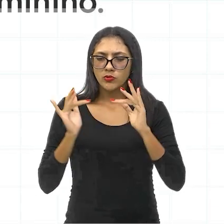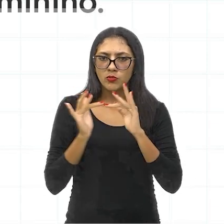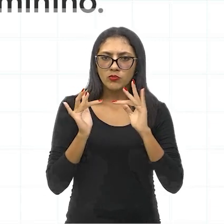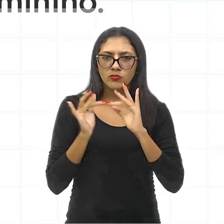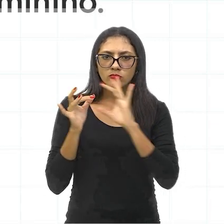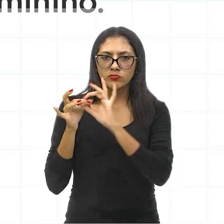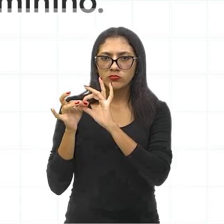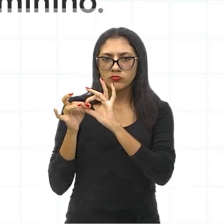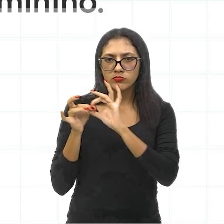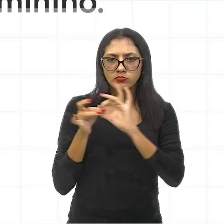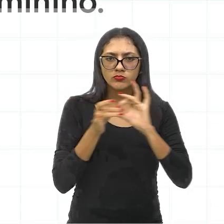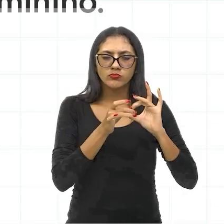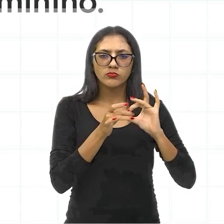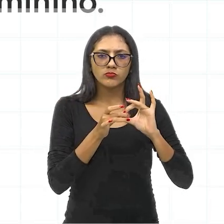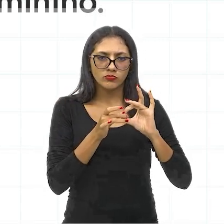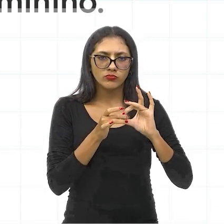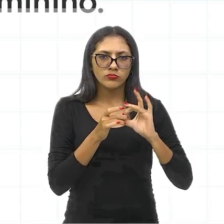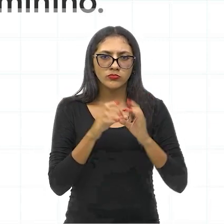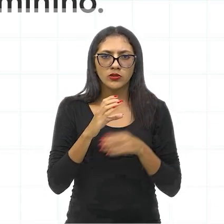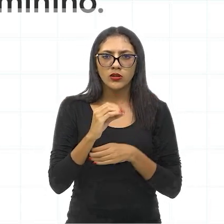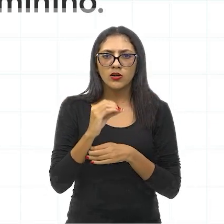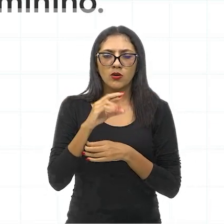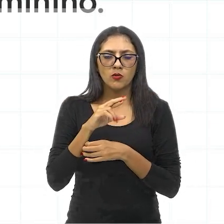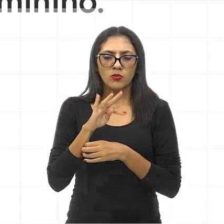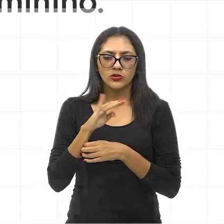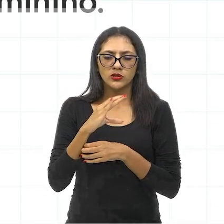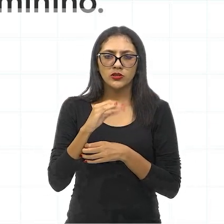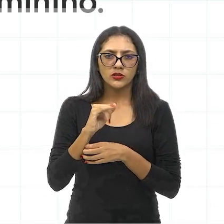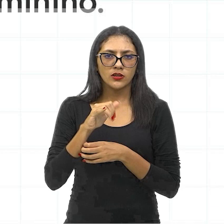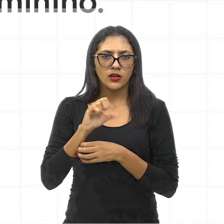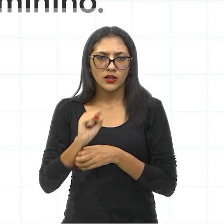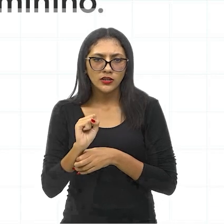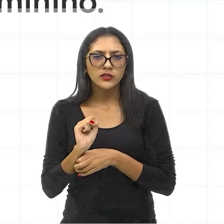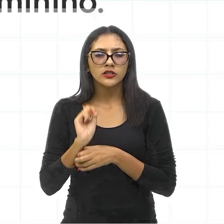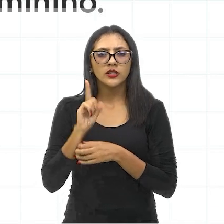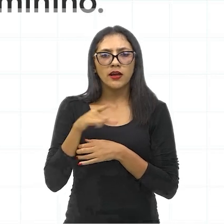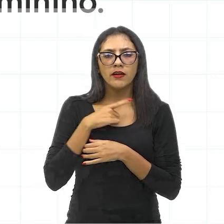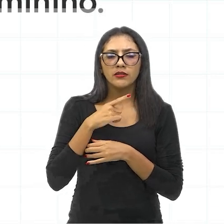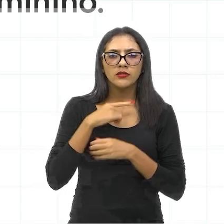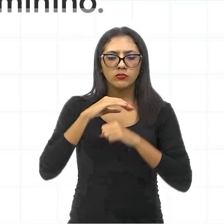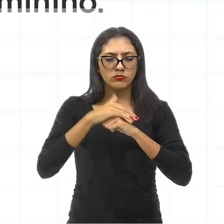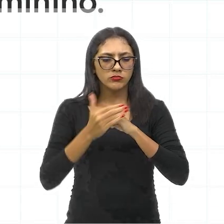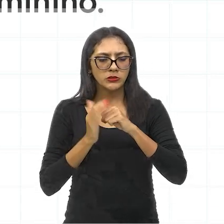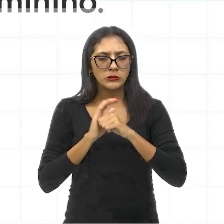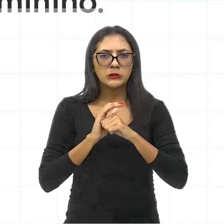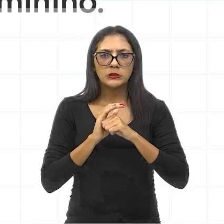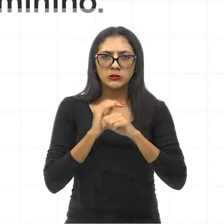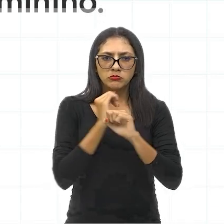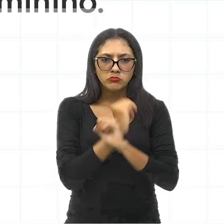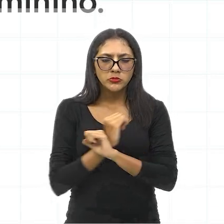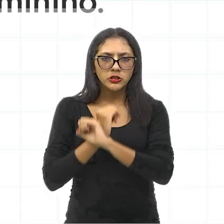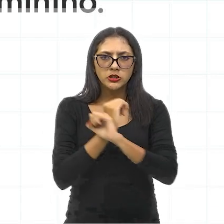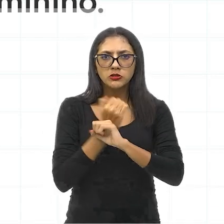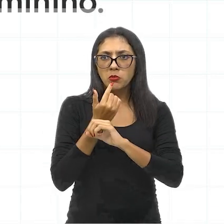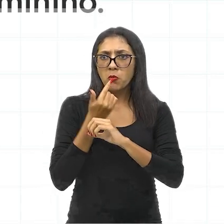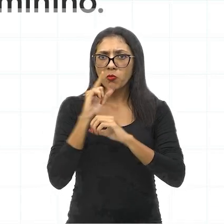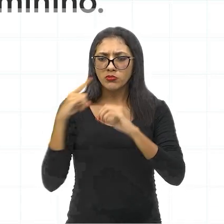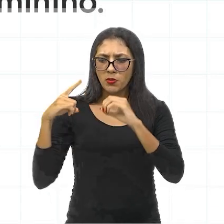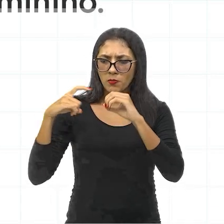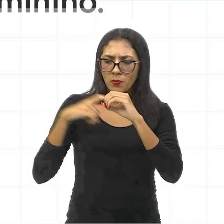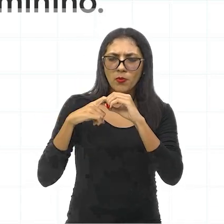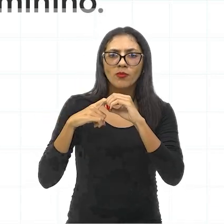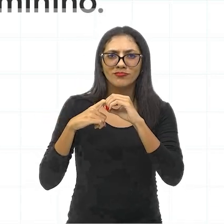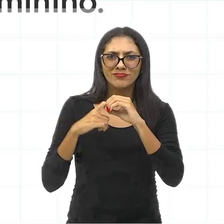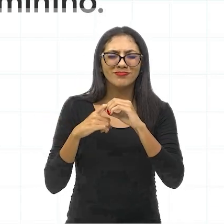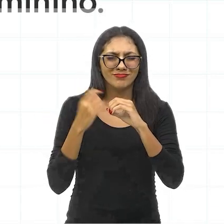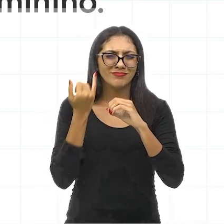dos grânulos corticais, que atuam como uma barreira impedindo a entrada de outros espermatozoides. Então a gente observou,